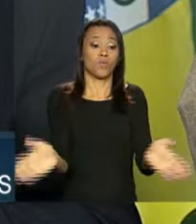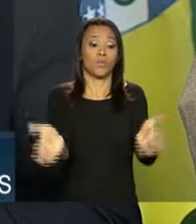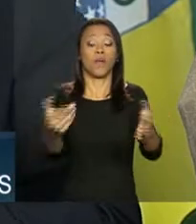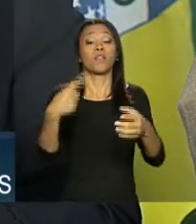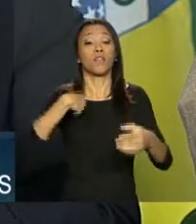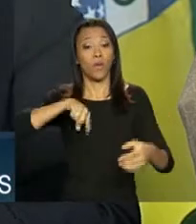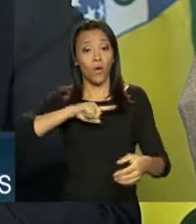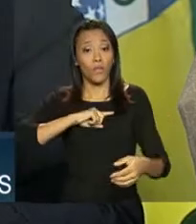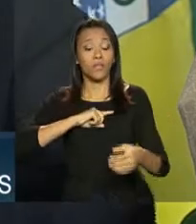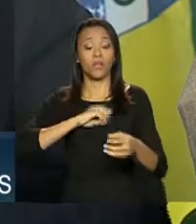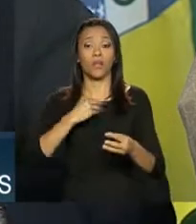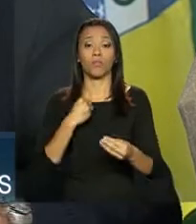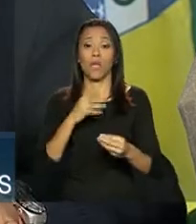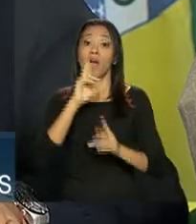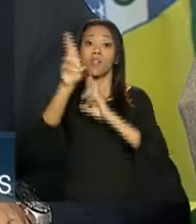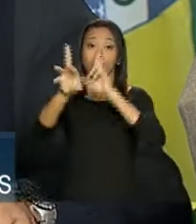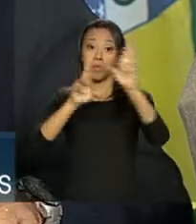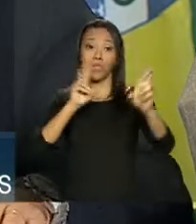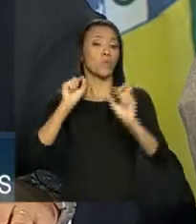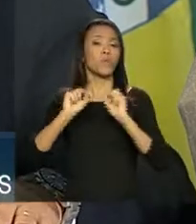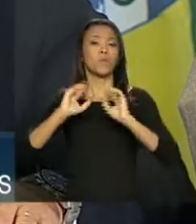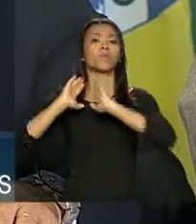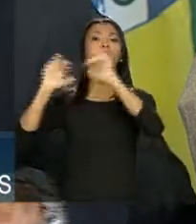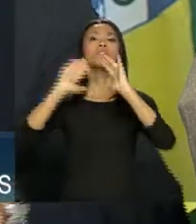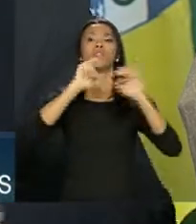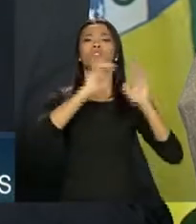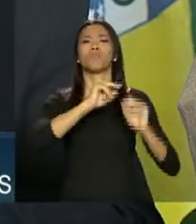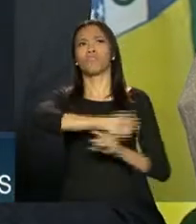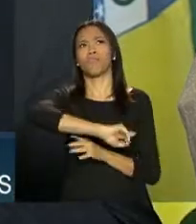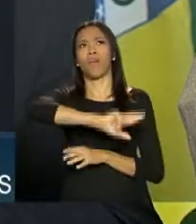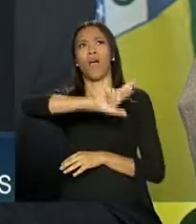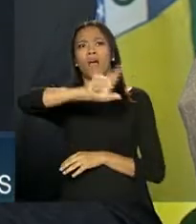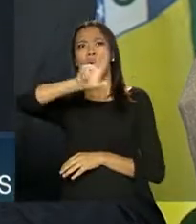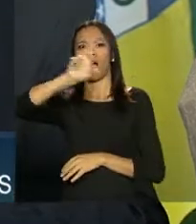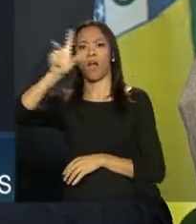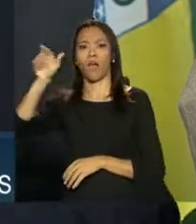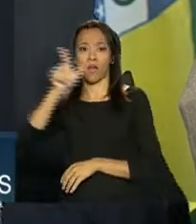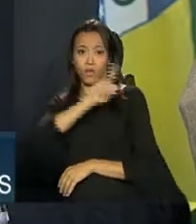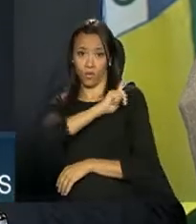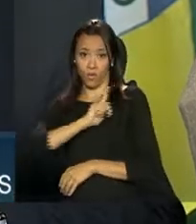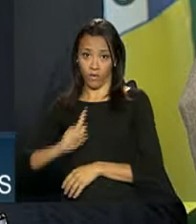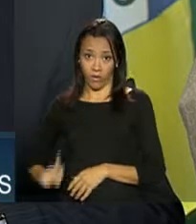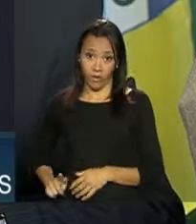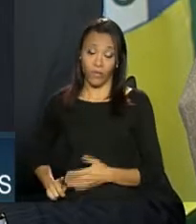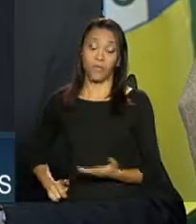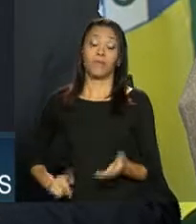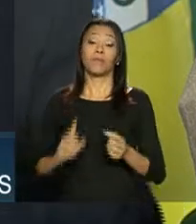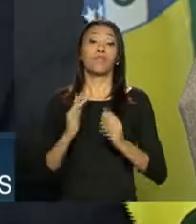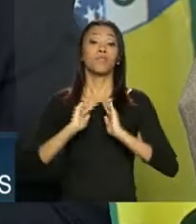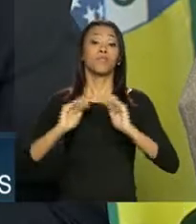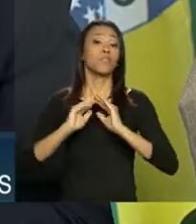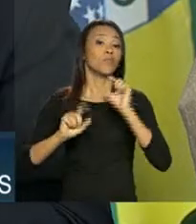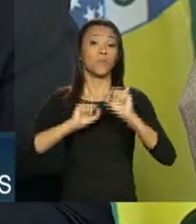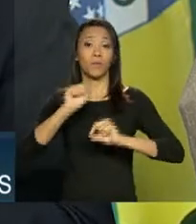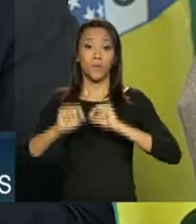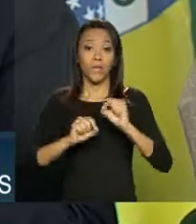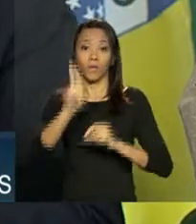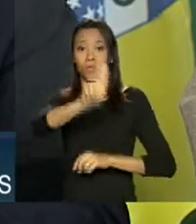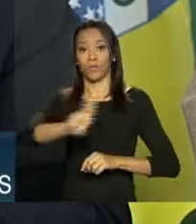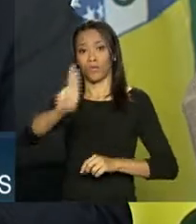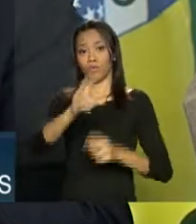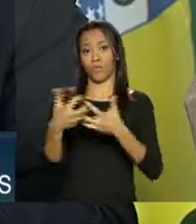governadores É nos solicitaram uma possibilidade de a e da operação